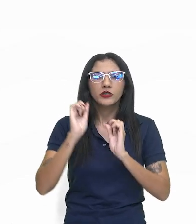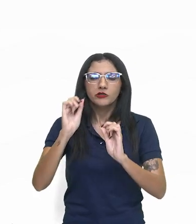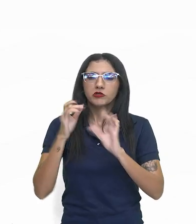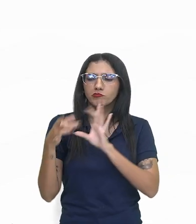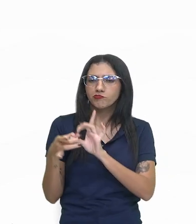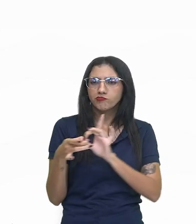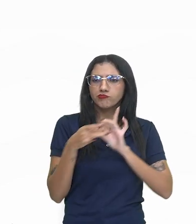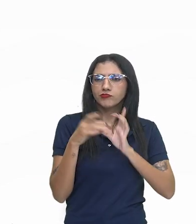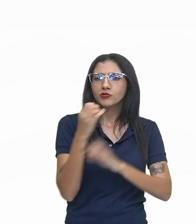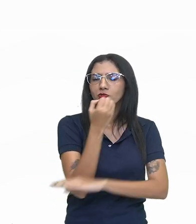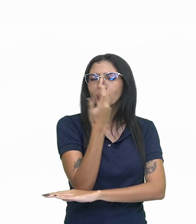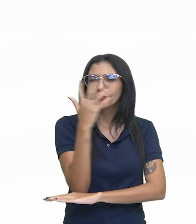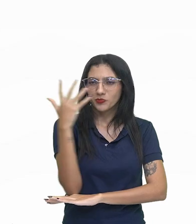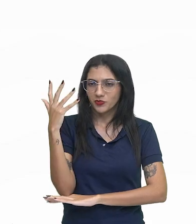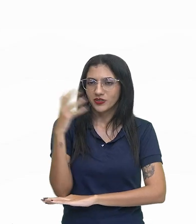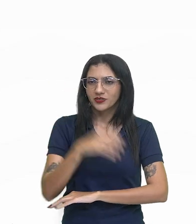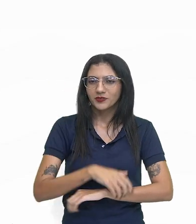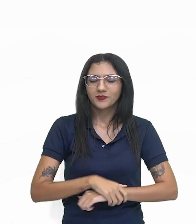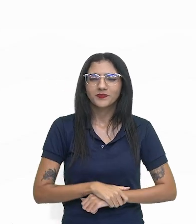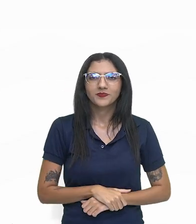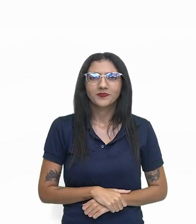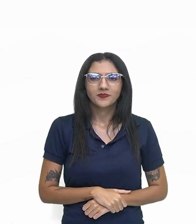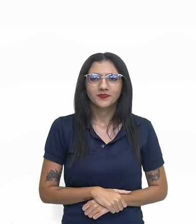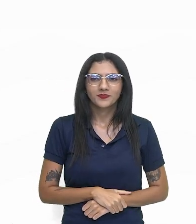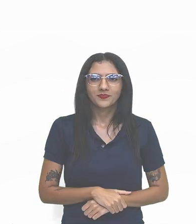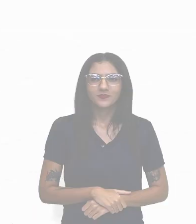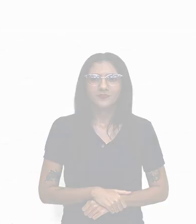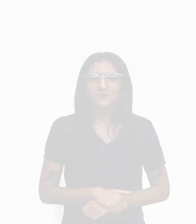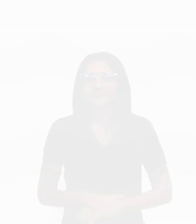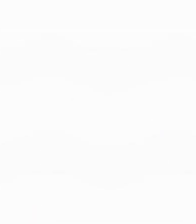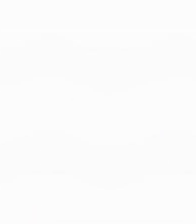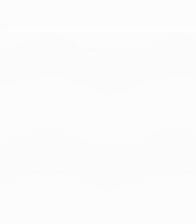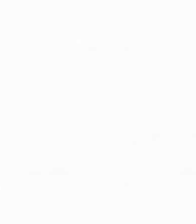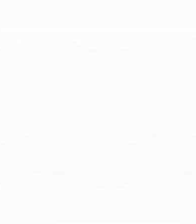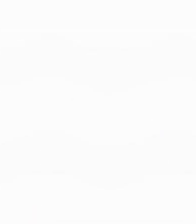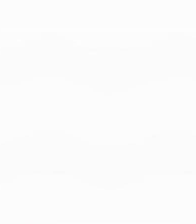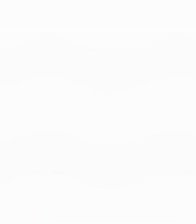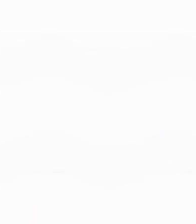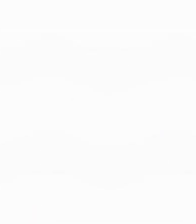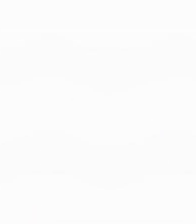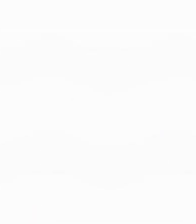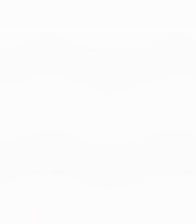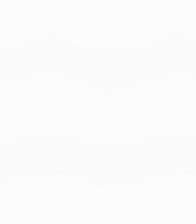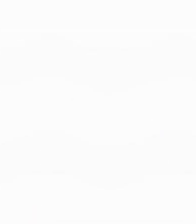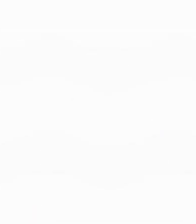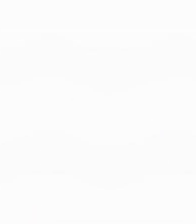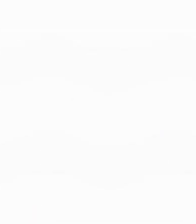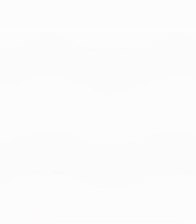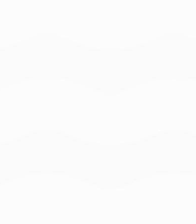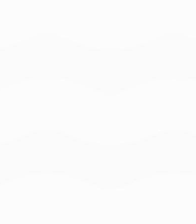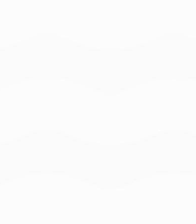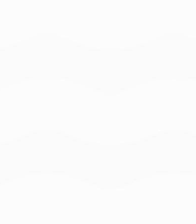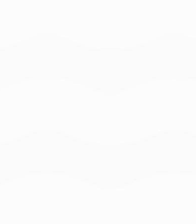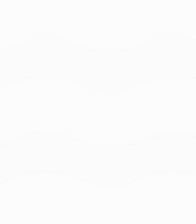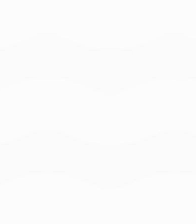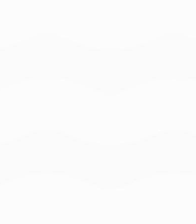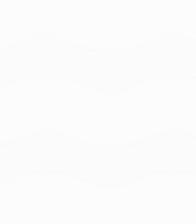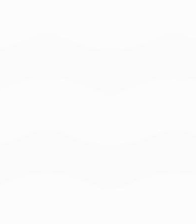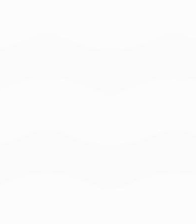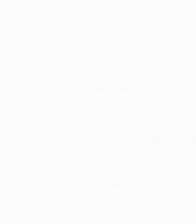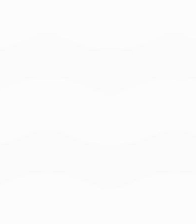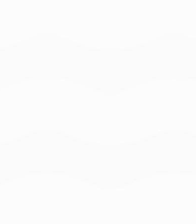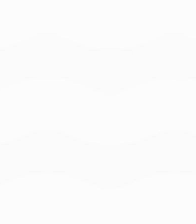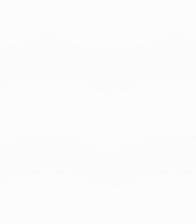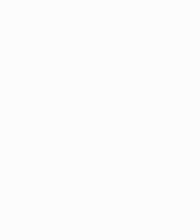com a natureza. Olha só que legal, que interessante, né? Toda essa cultura, principalmente quando a gente sabe